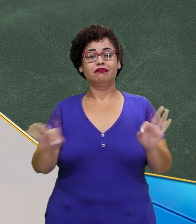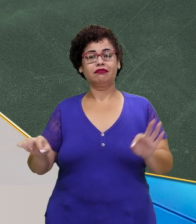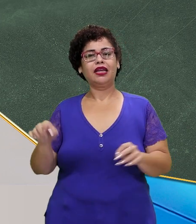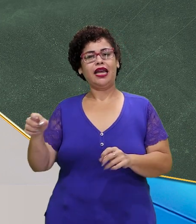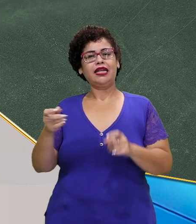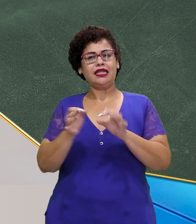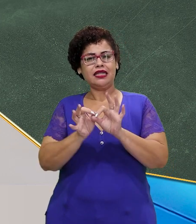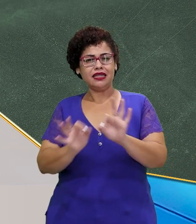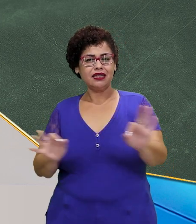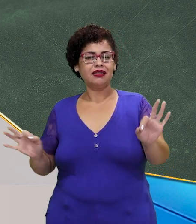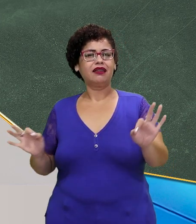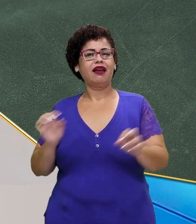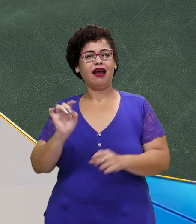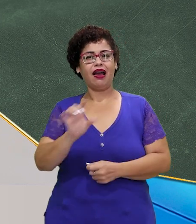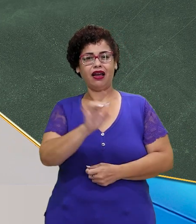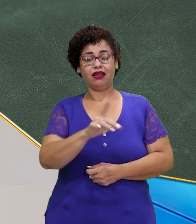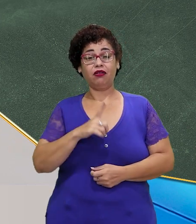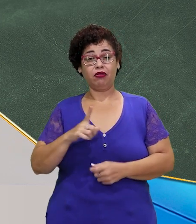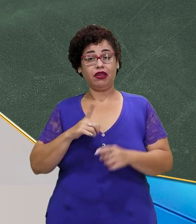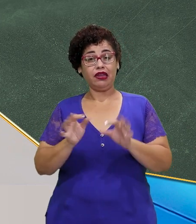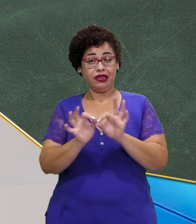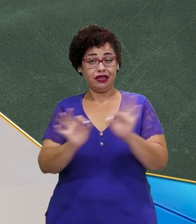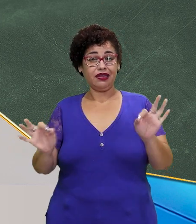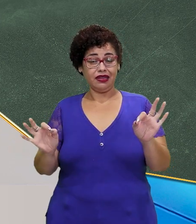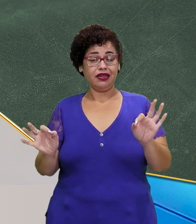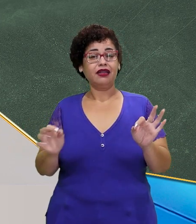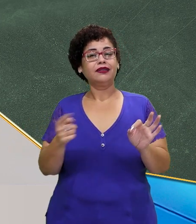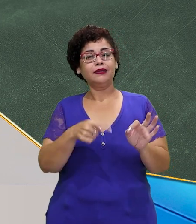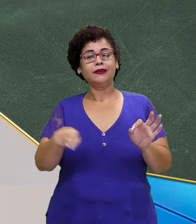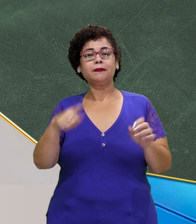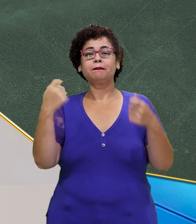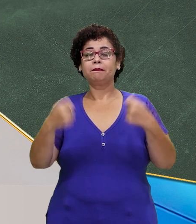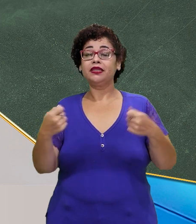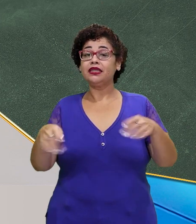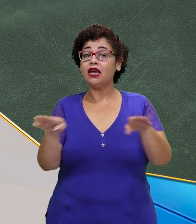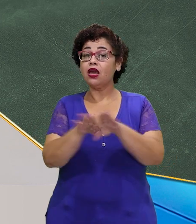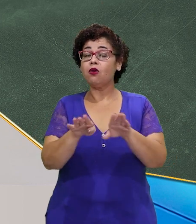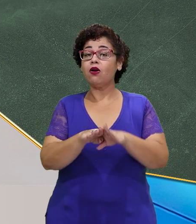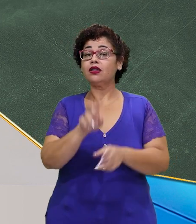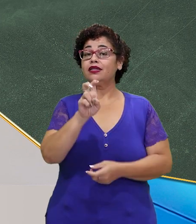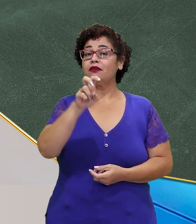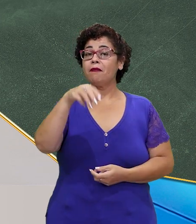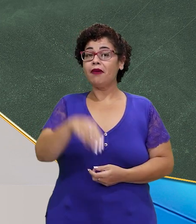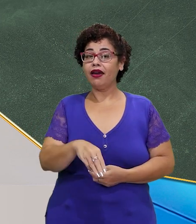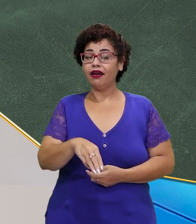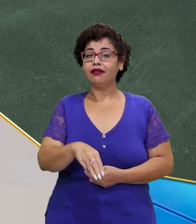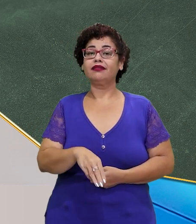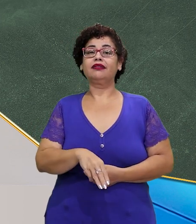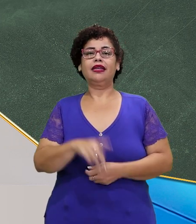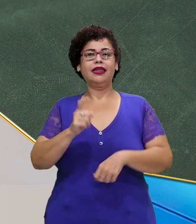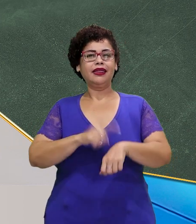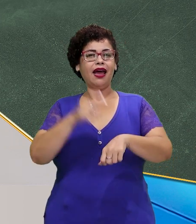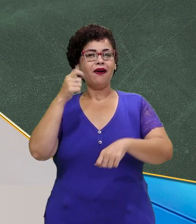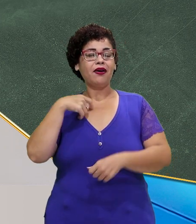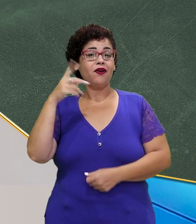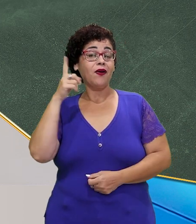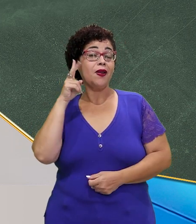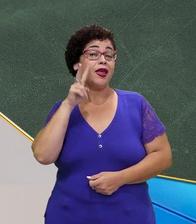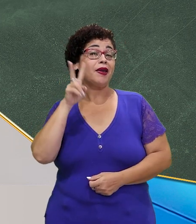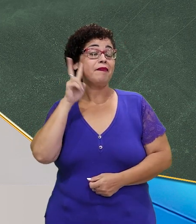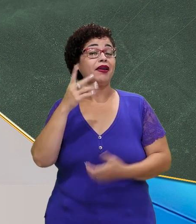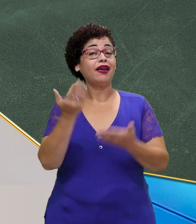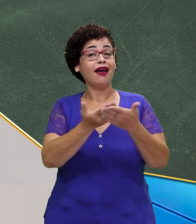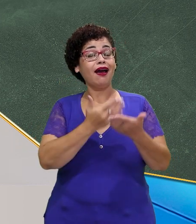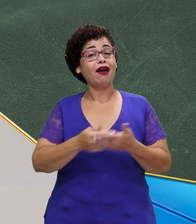distância entre as extremidades das medidas precisava ser igual a 5 metros. Na hora, eu me lembrei das aulas sobre